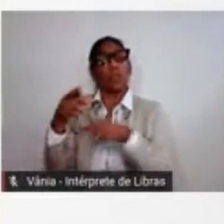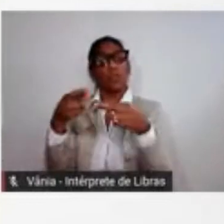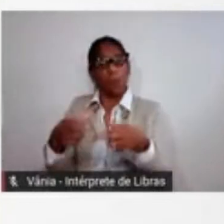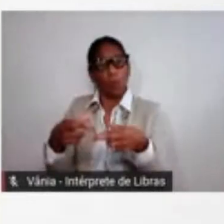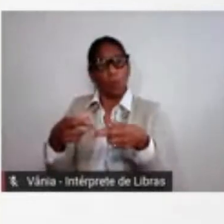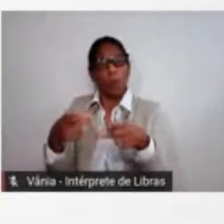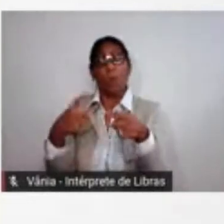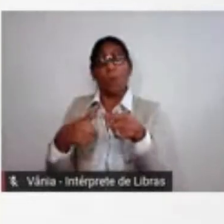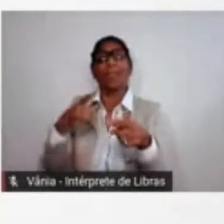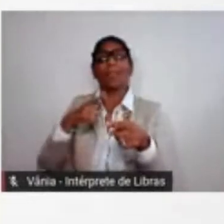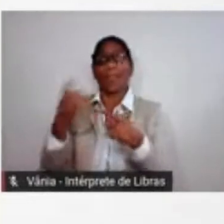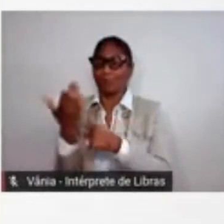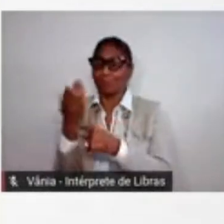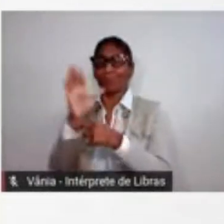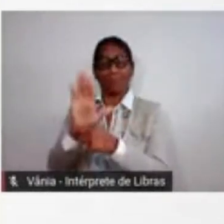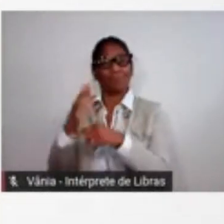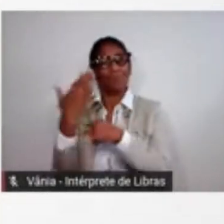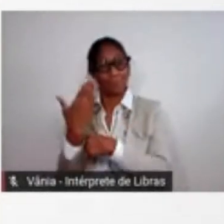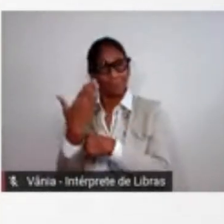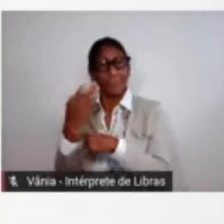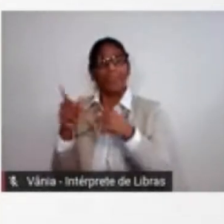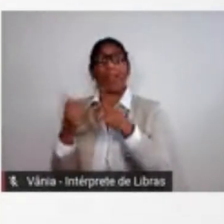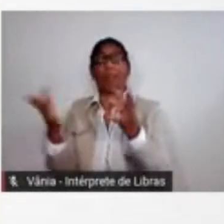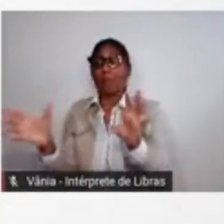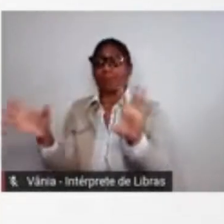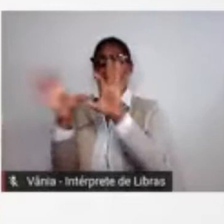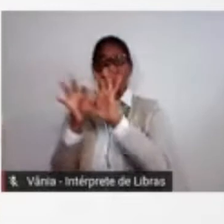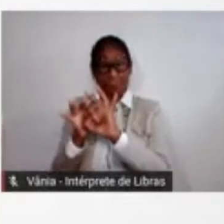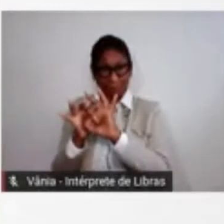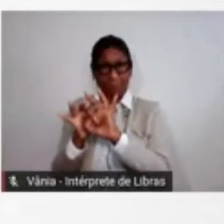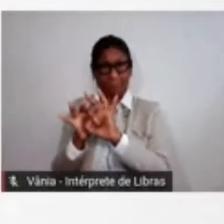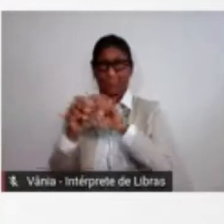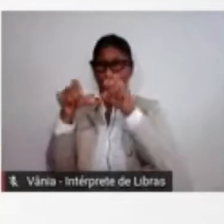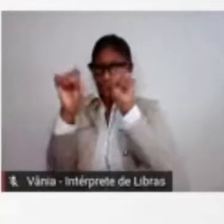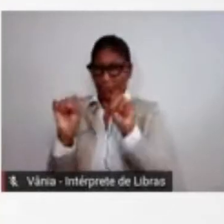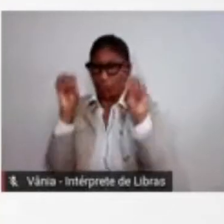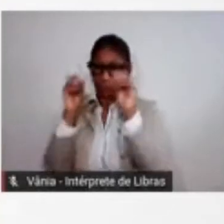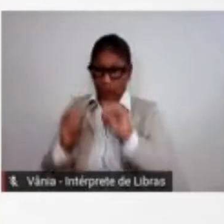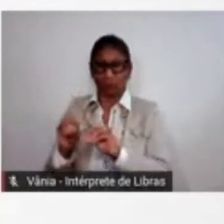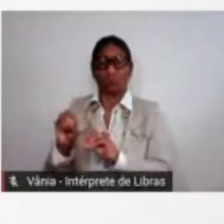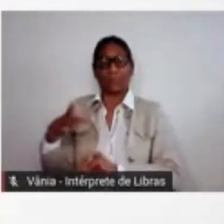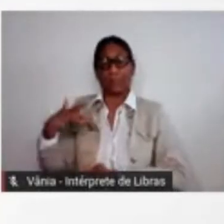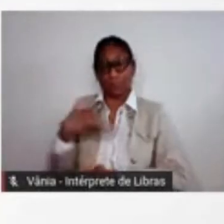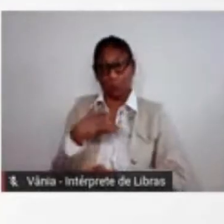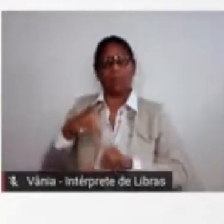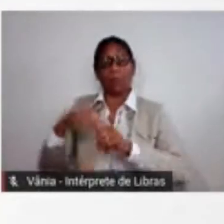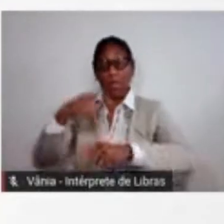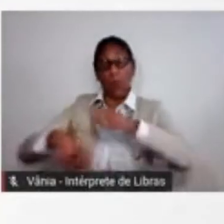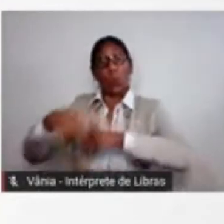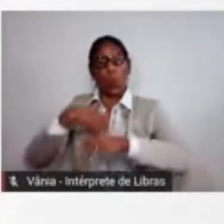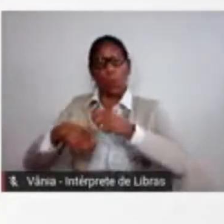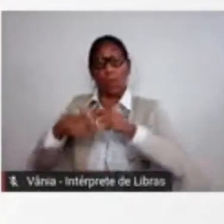de solidariedade e de integração do sistema de saúde e, muitas vezes, também das economias locais, onde